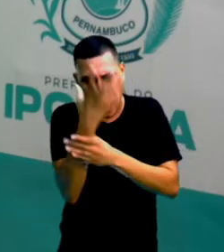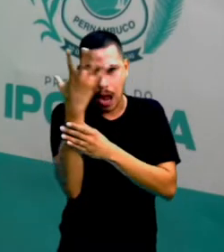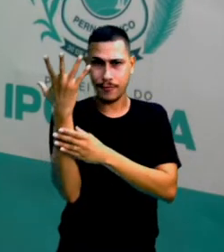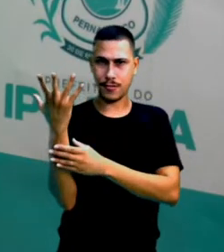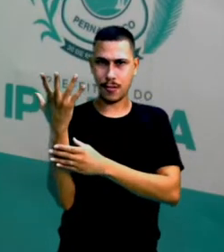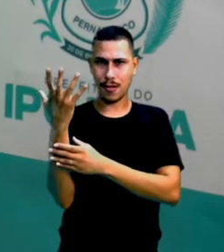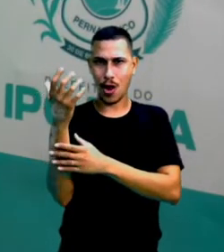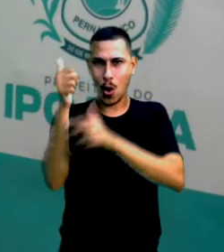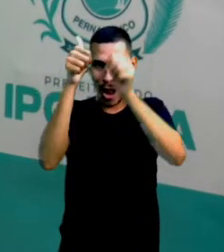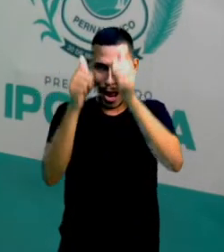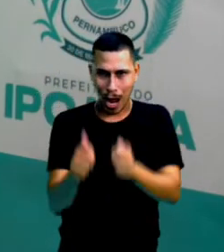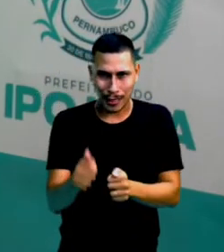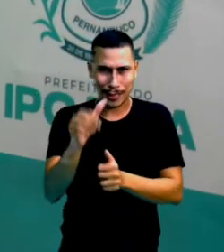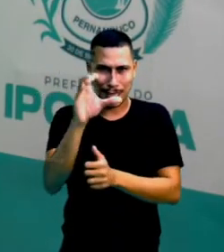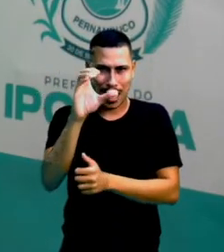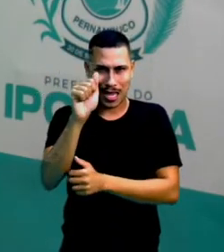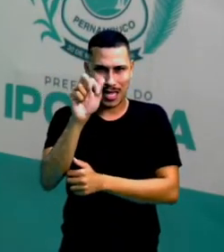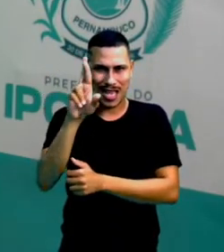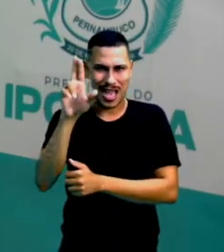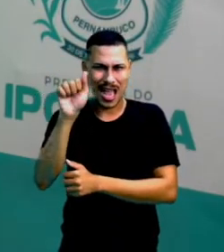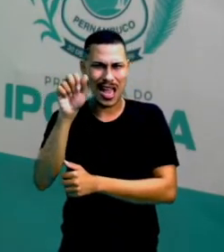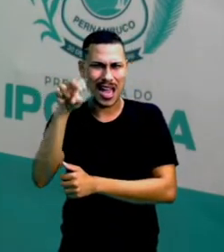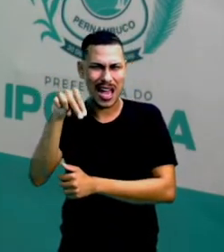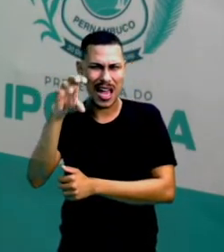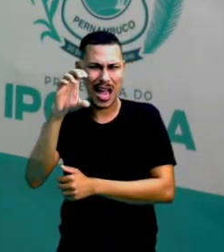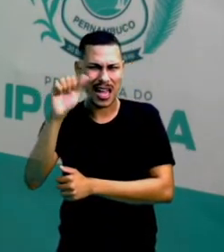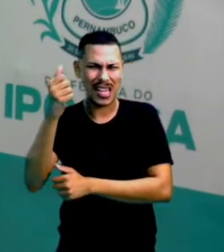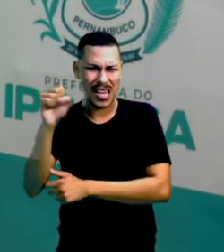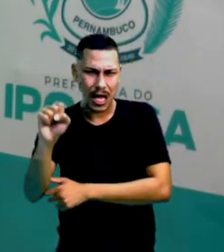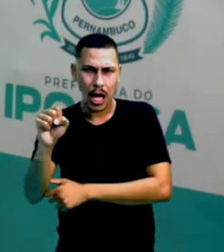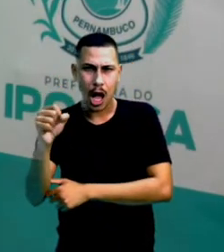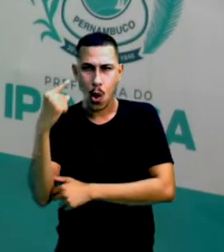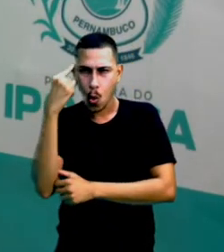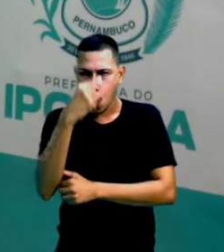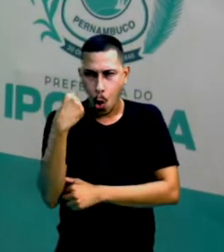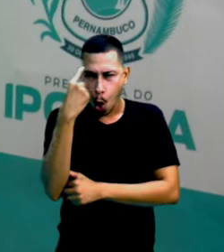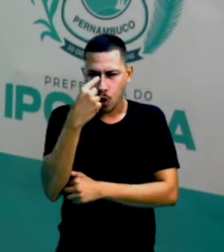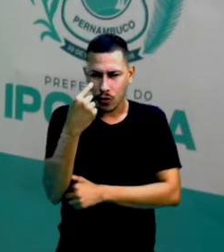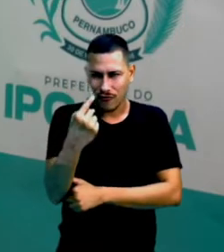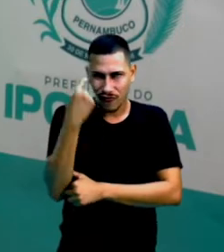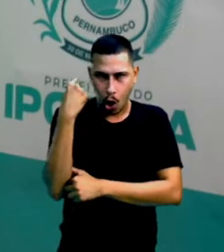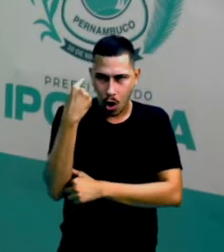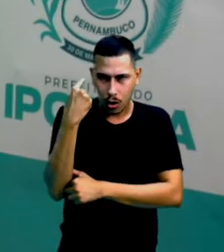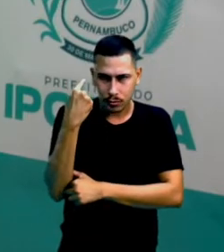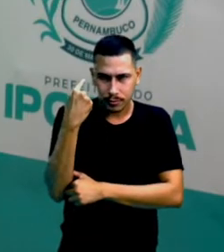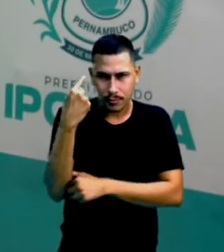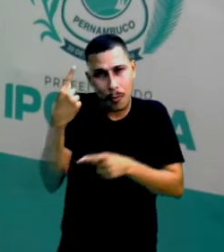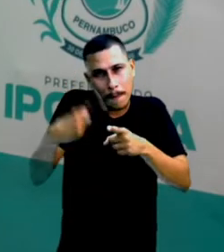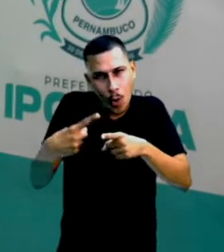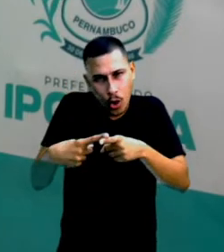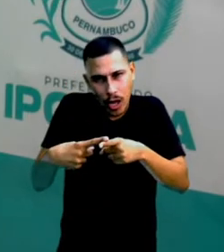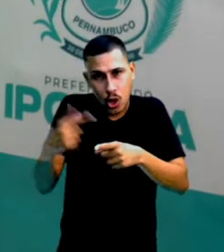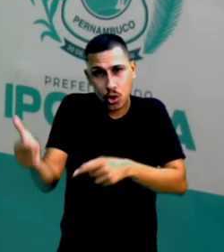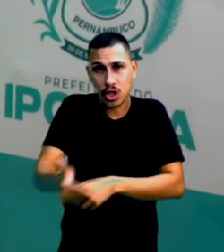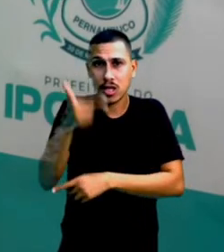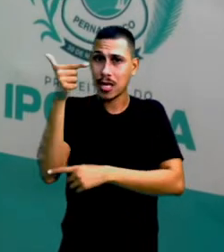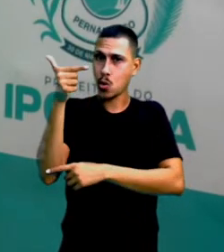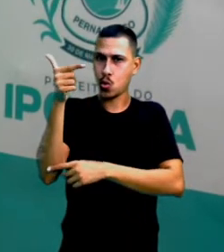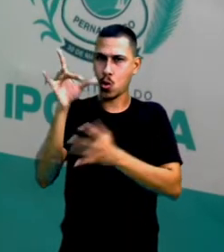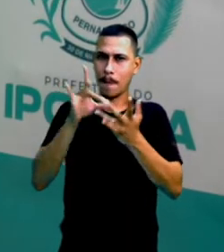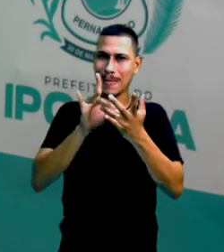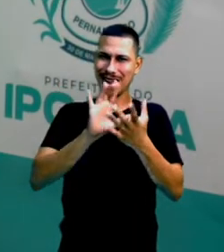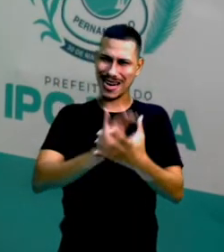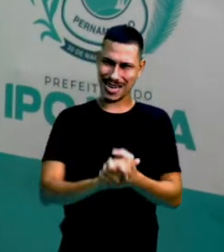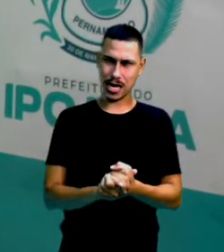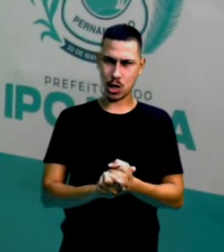as peças como um todo, tem sempre o olho vazado, furado. Por quê? Porque o segundo marido dela